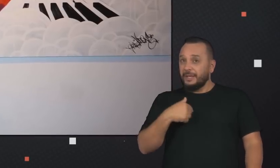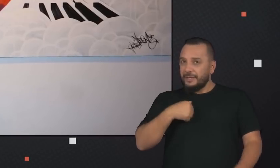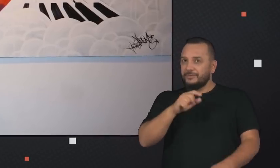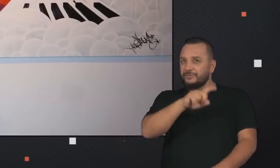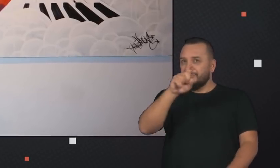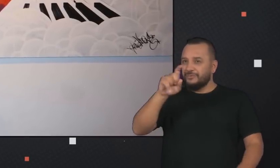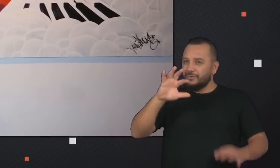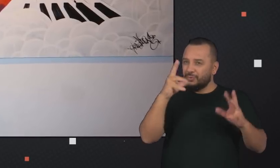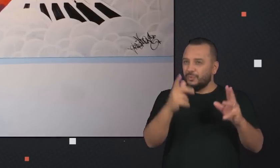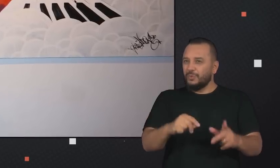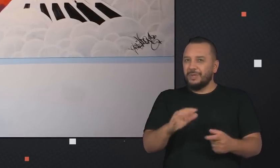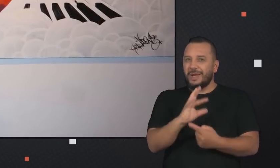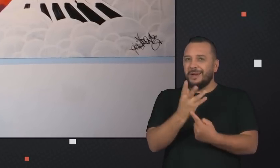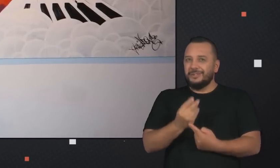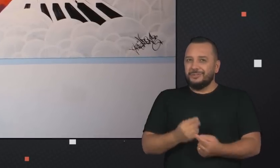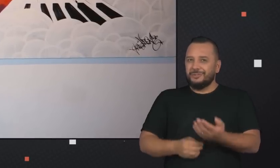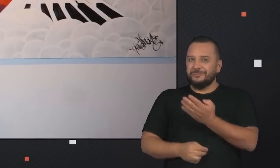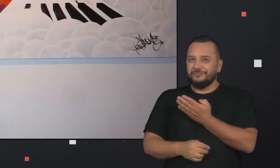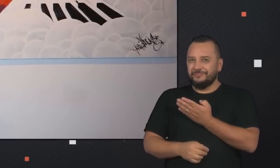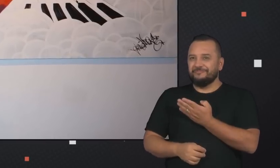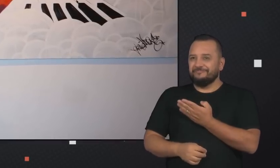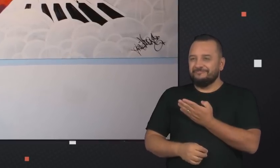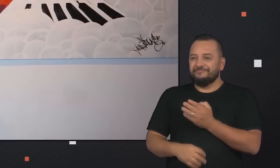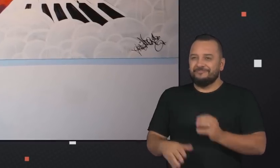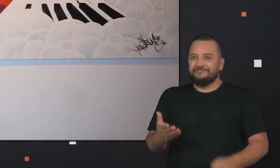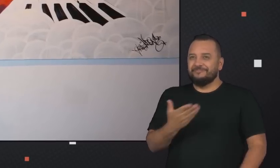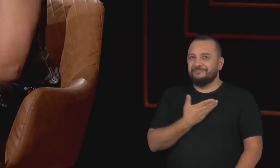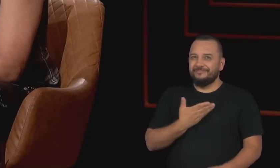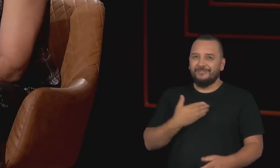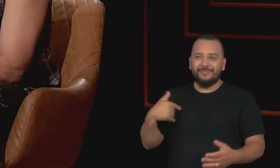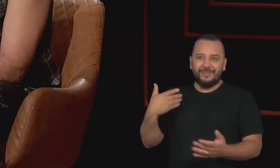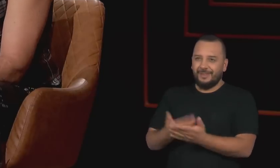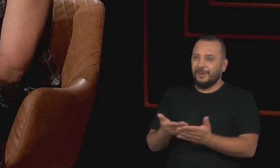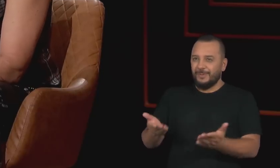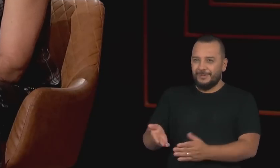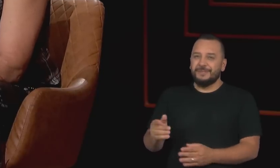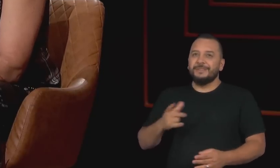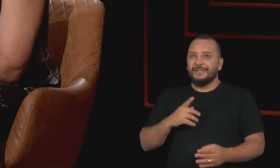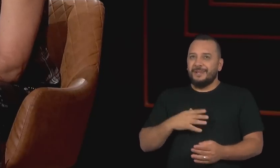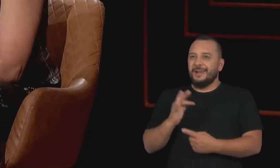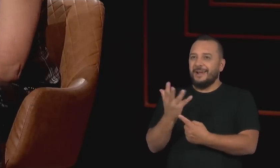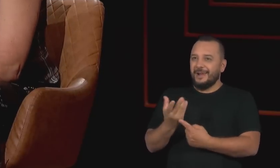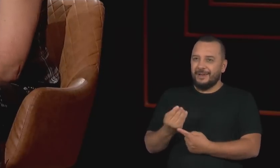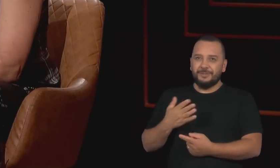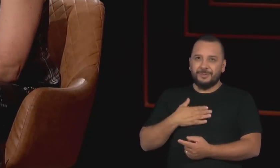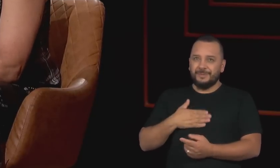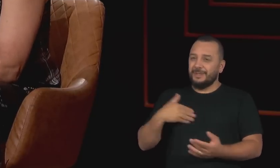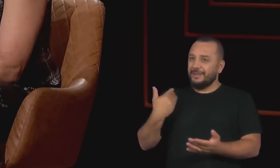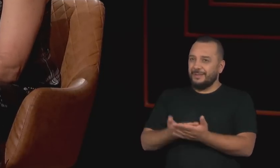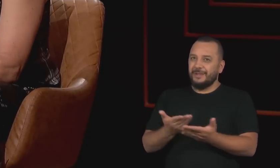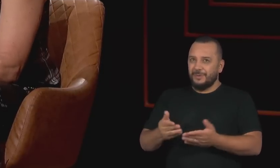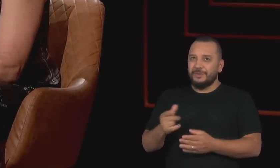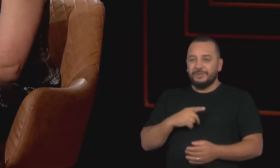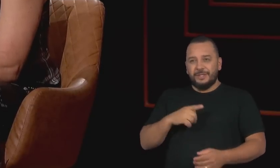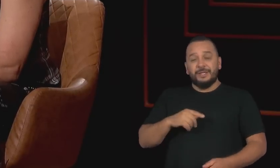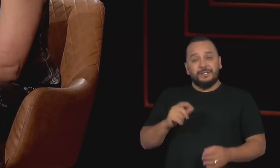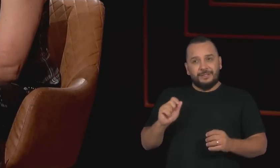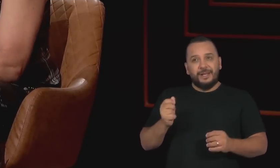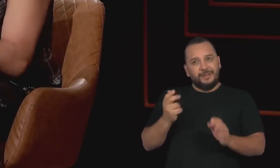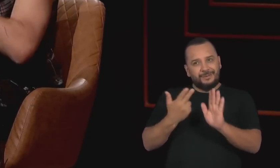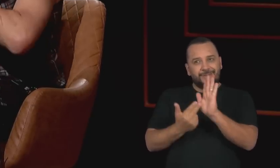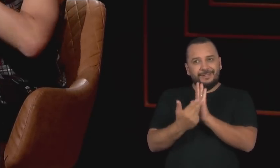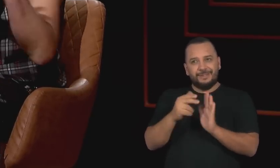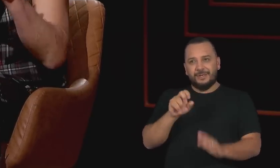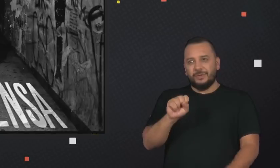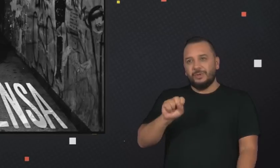da banda, toda a arte. Ele é um grande amigo meu até hoje, ele faz umas artes para mim ainda, né? Inclusive o logo Supla,